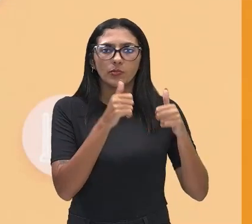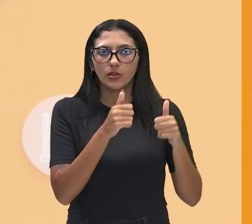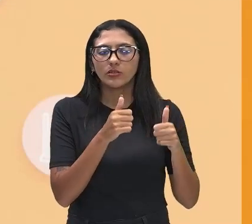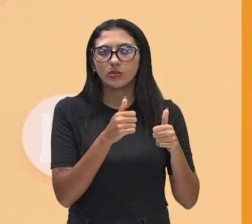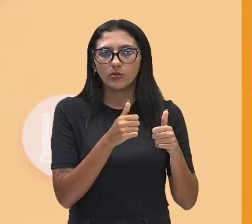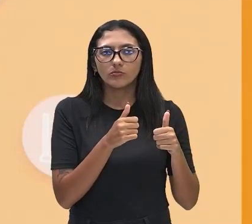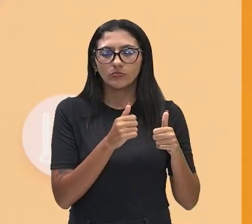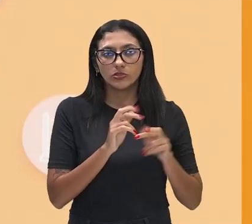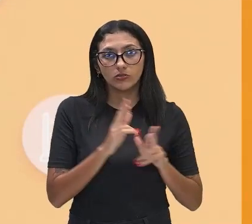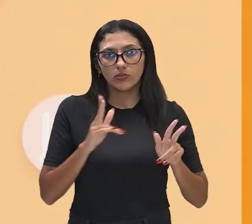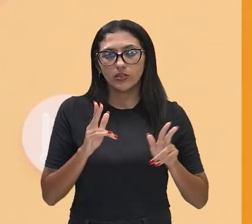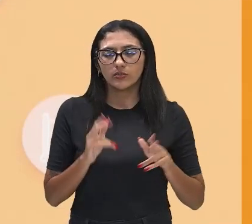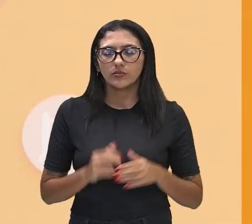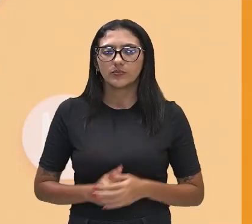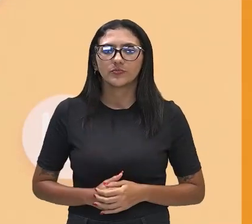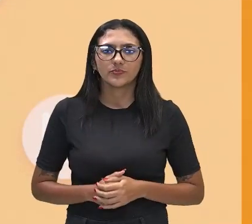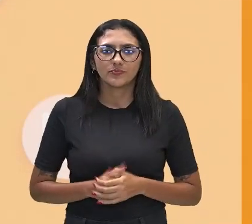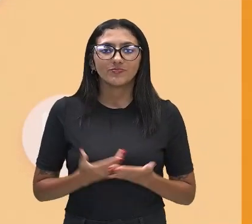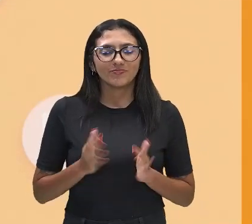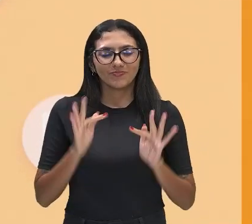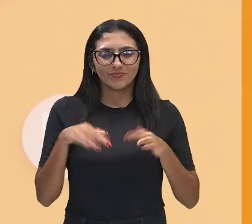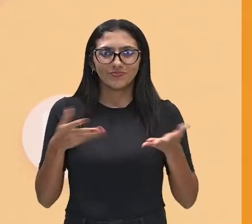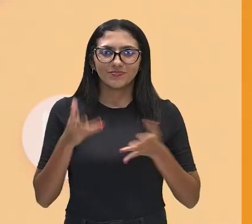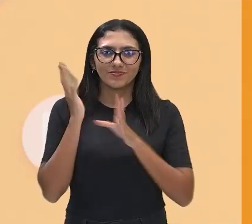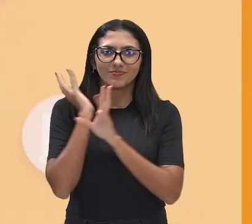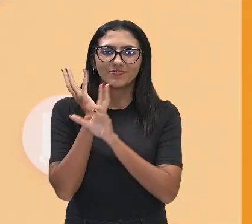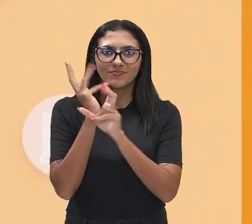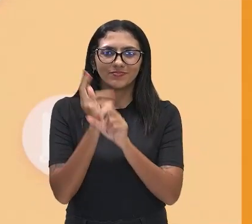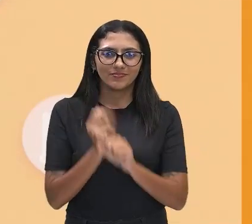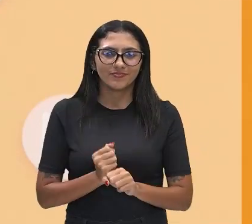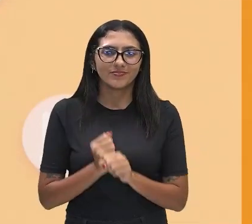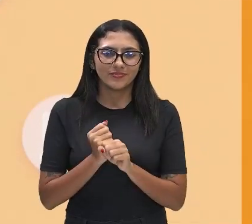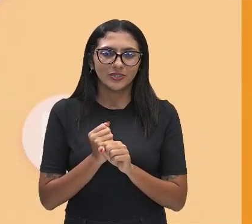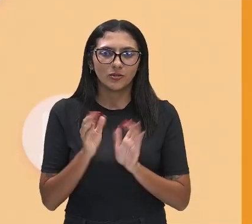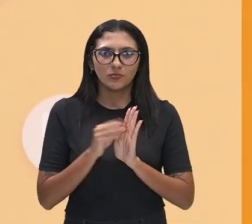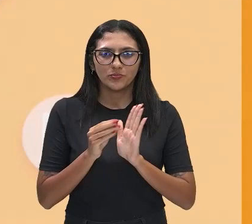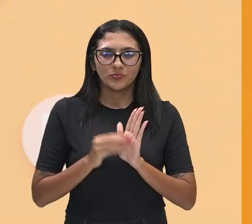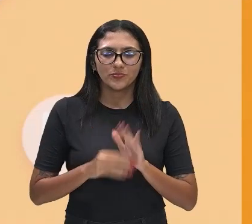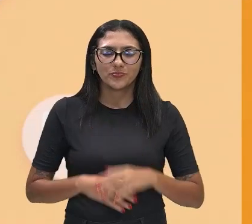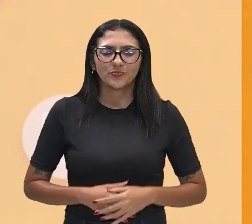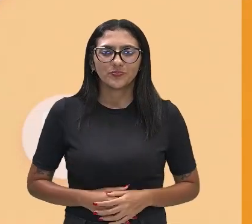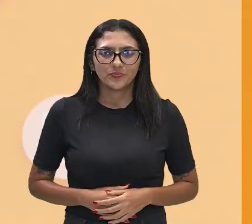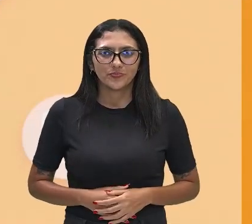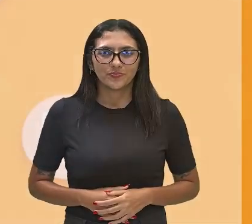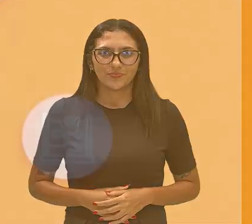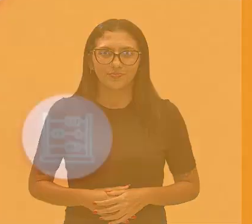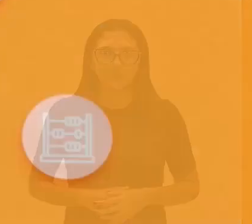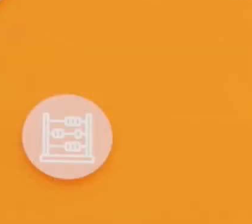pequeno comerciante. Então, finalizamos aqui a nossa revisão da unidade número 2.